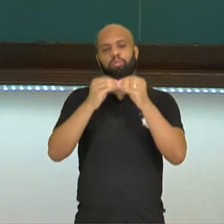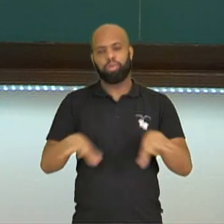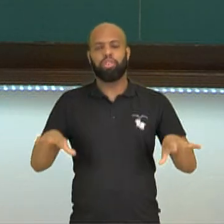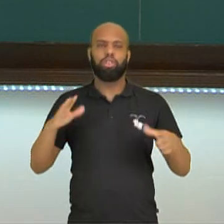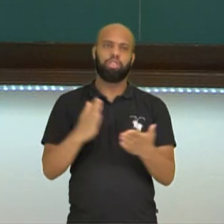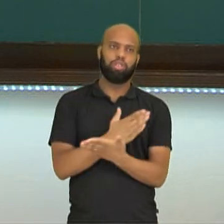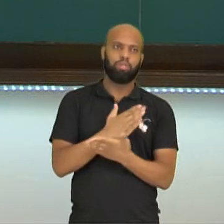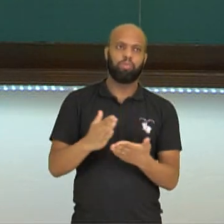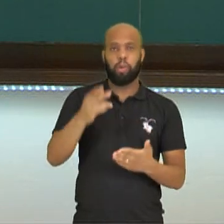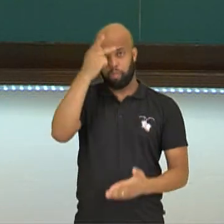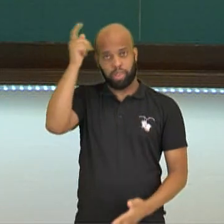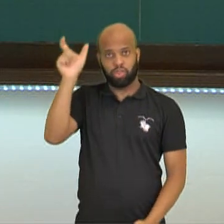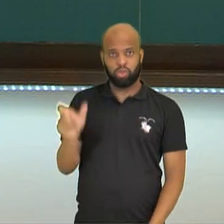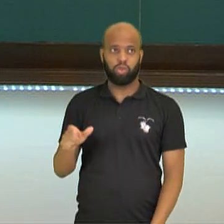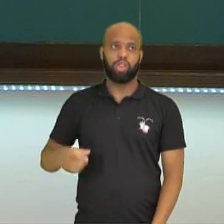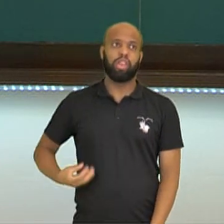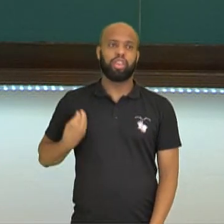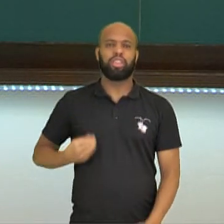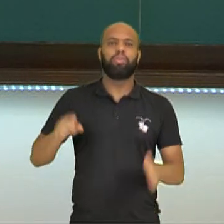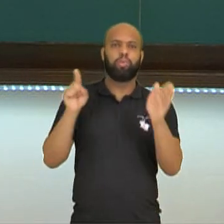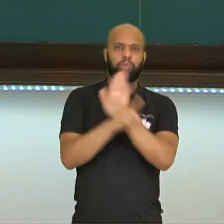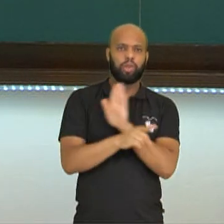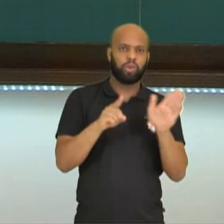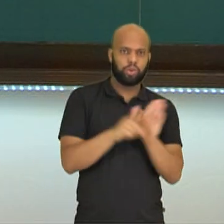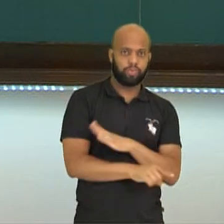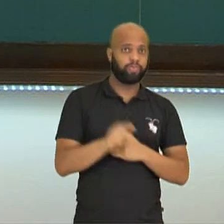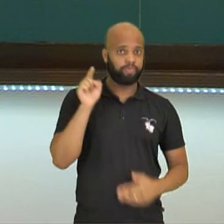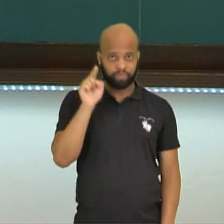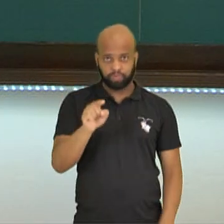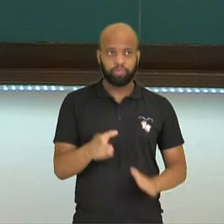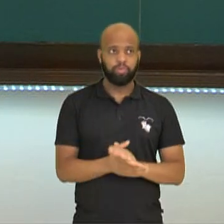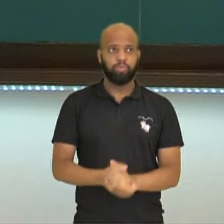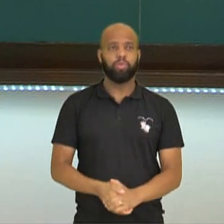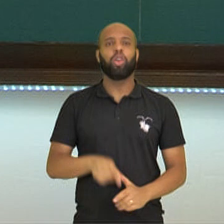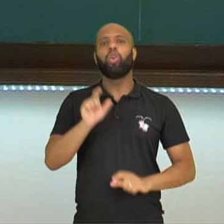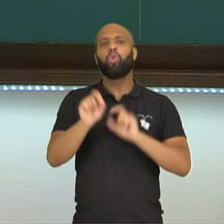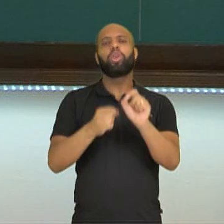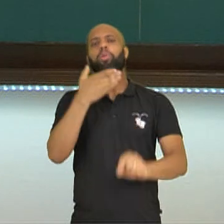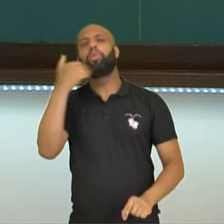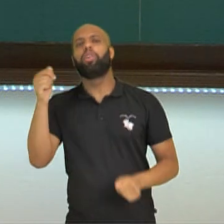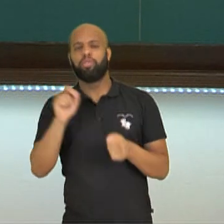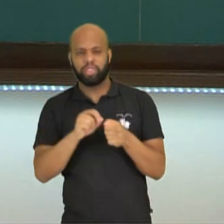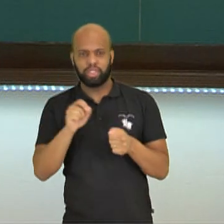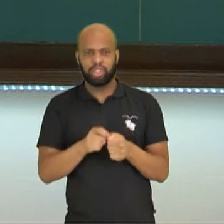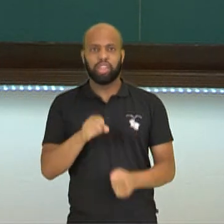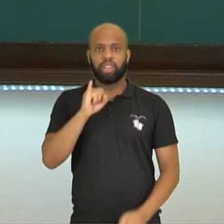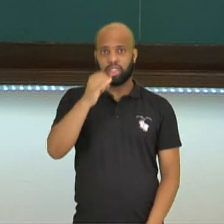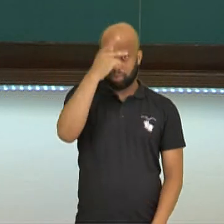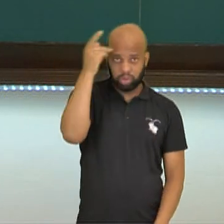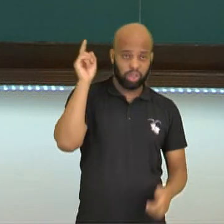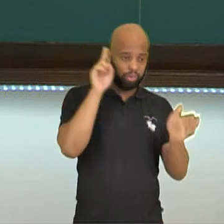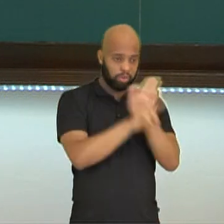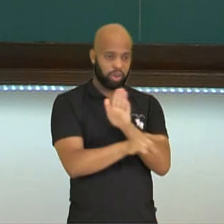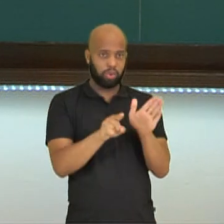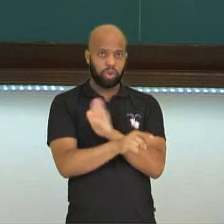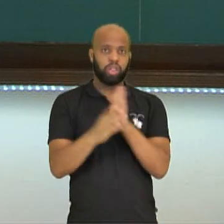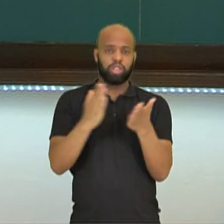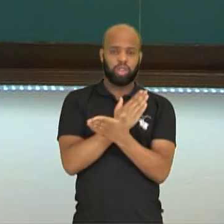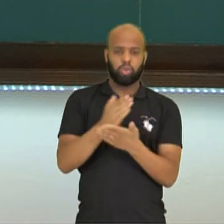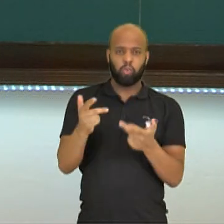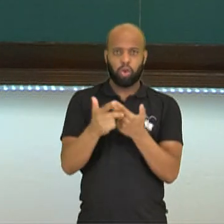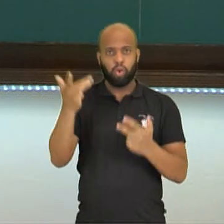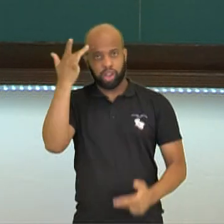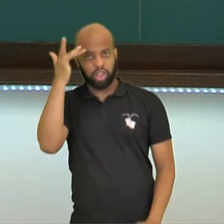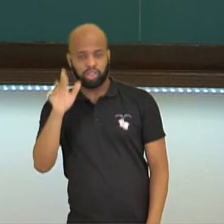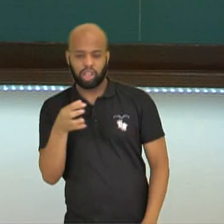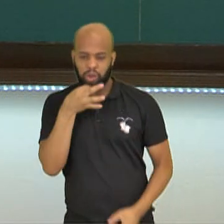prejudicar alguém que estava ali perguntando aquilo para você. Então, o que é melhor fazer? Quando alguém te pergunta algo e você não sabe dar